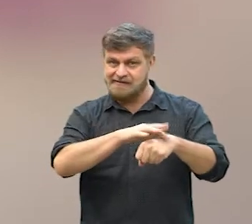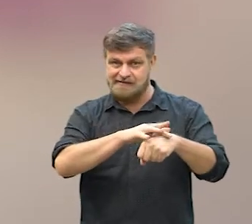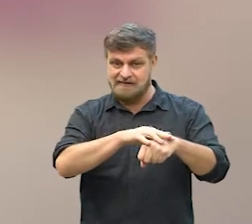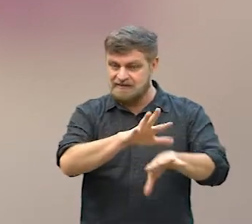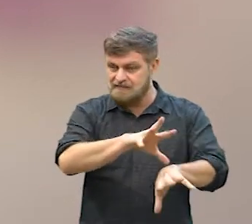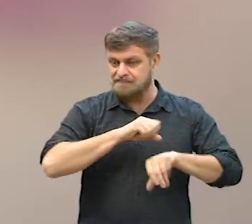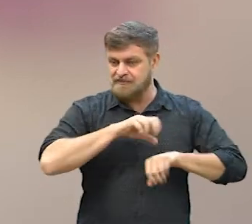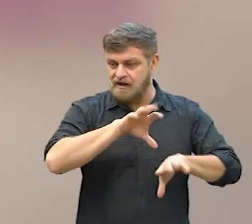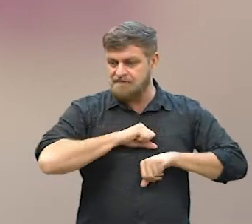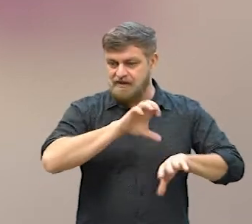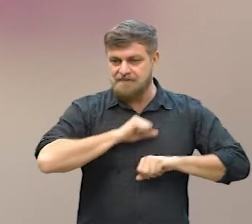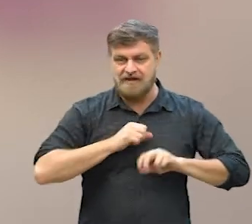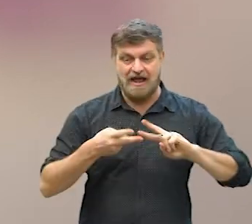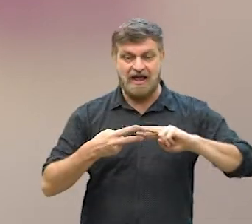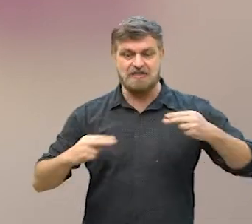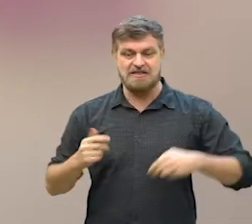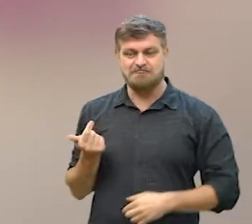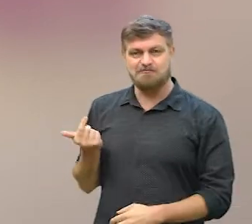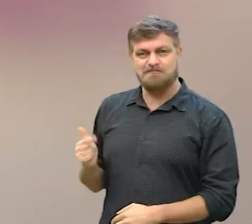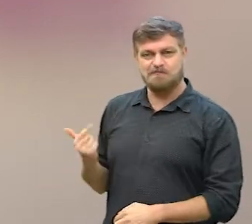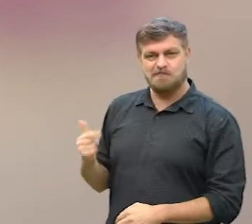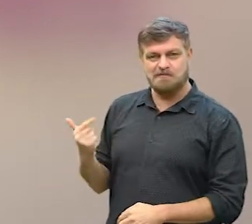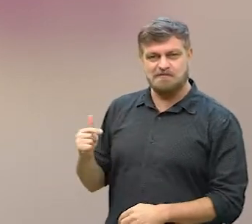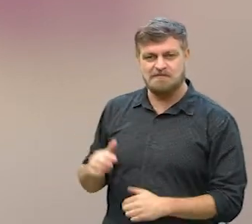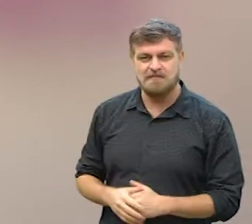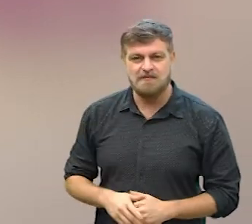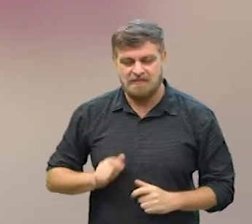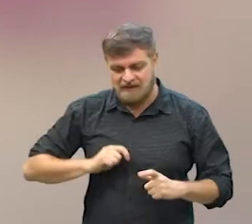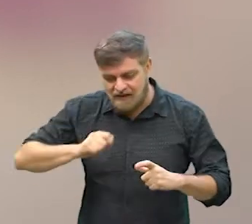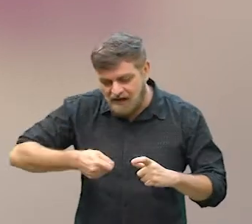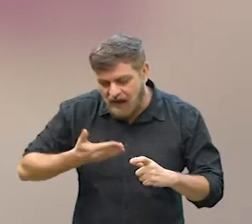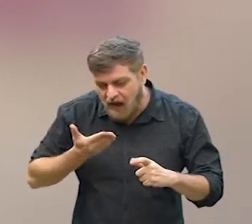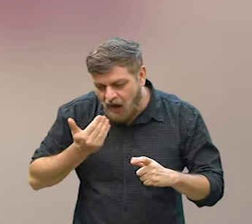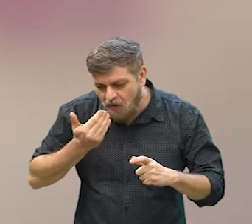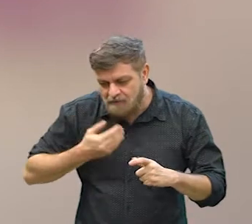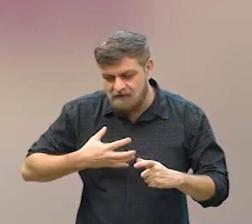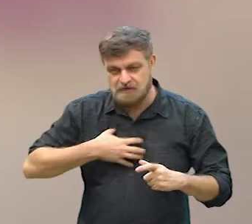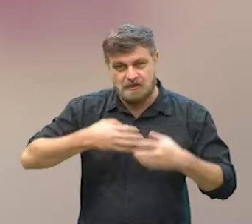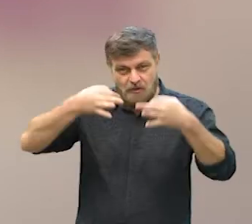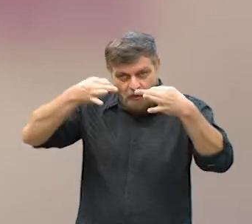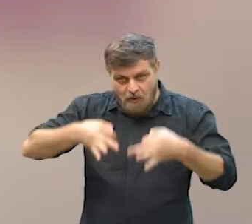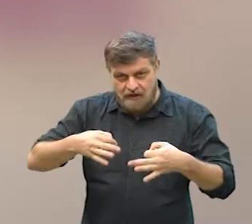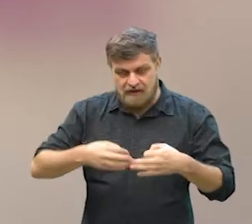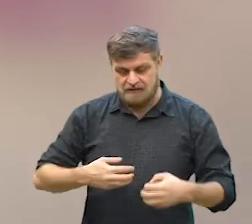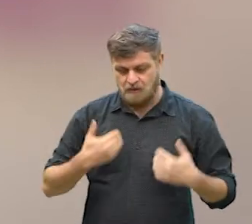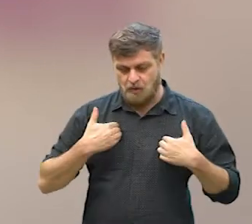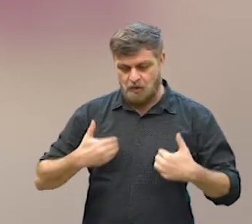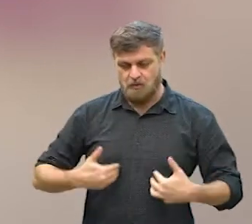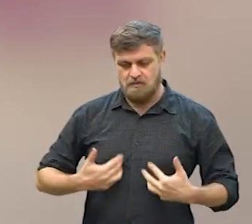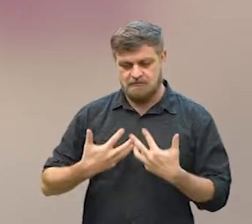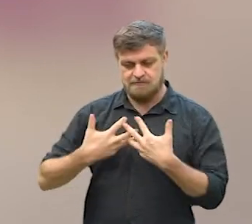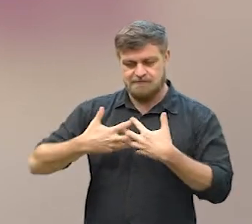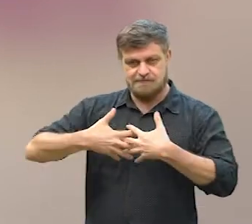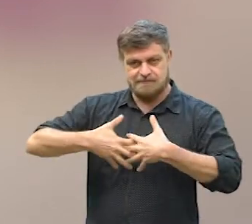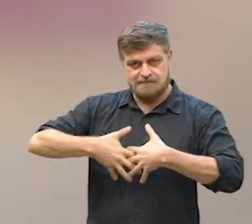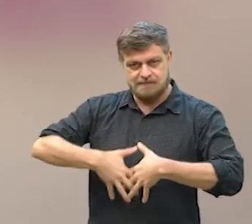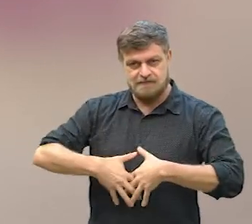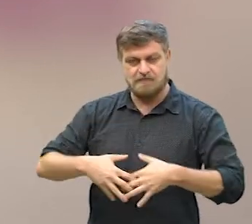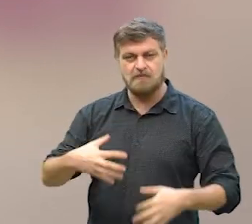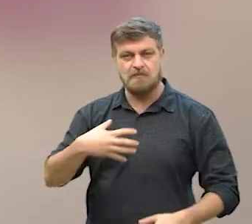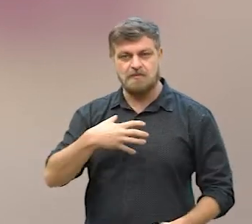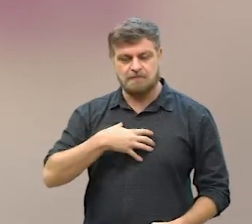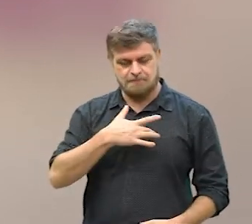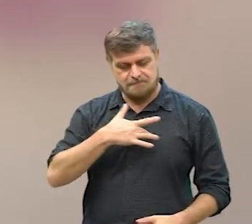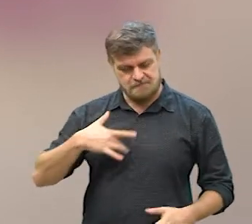dentro da nossa genética. Então, se alimentar adequadamente faz com que o nosso organismo corresponda de uma